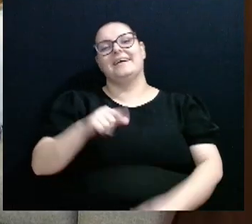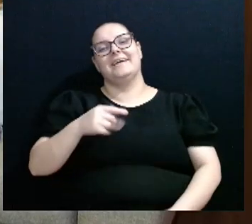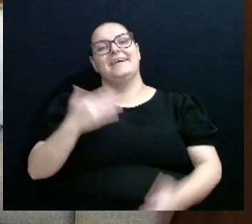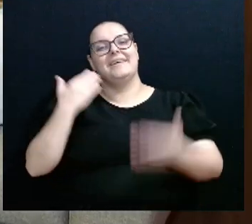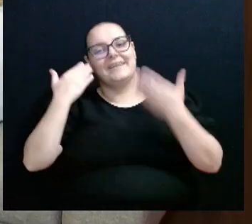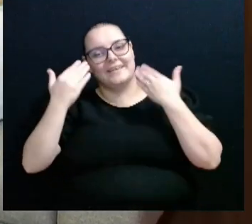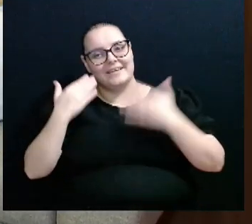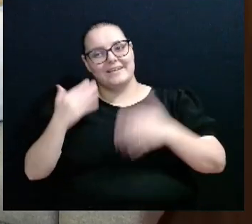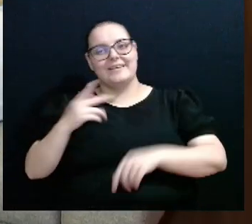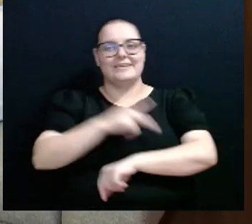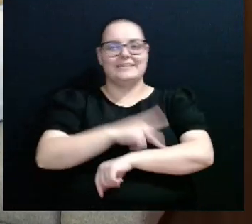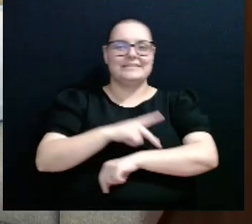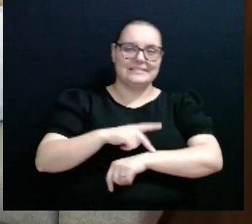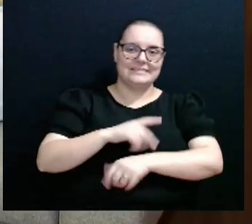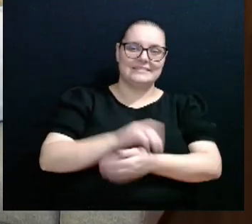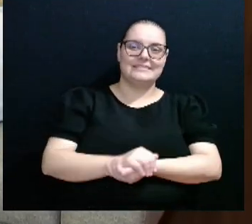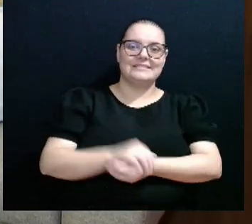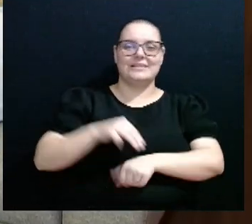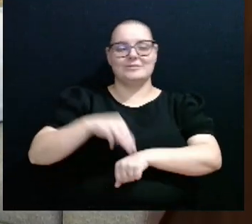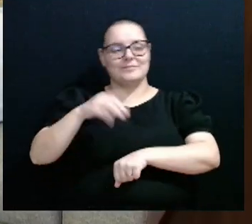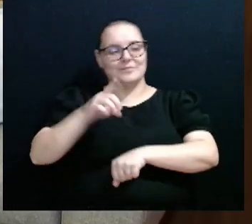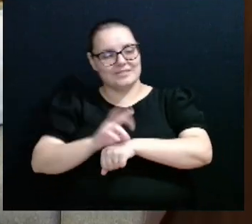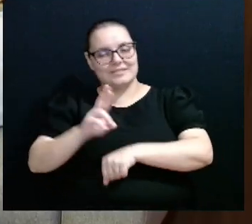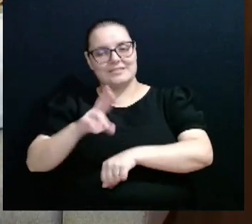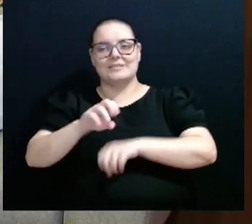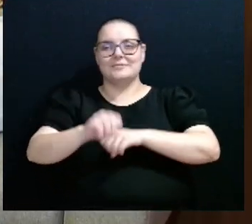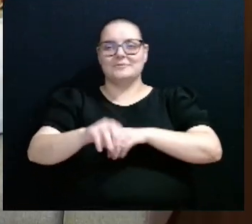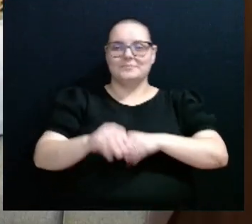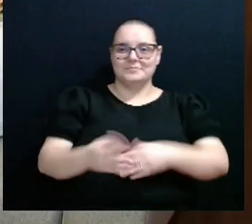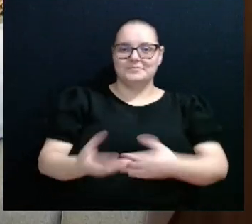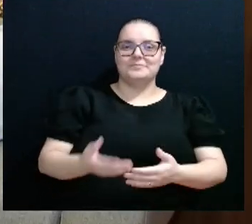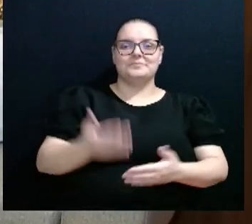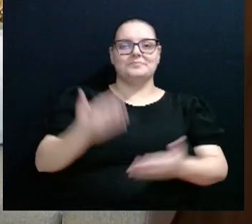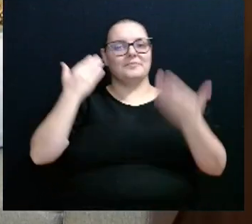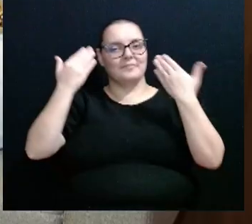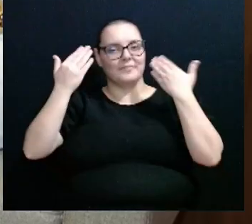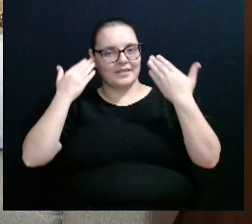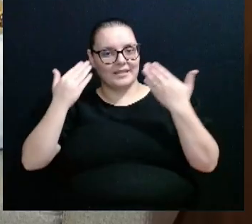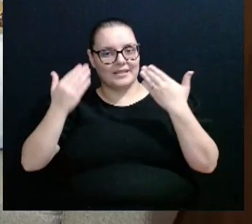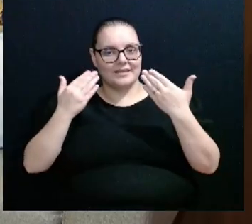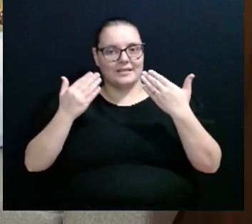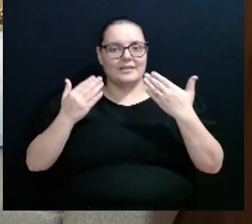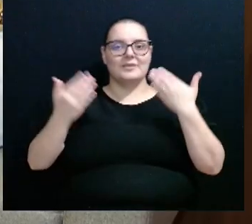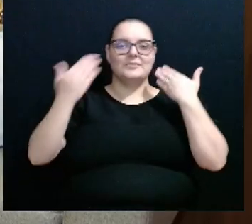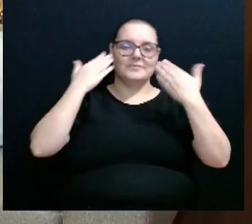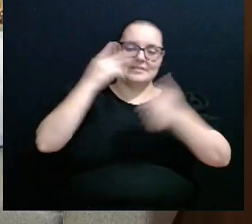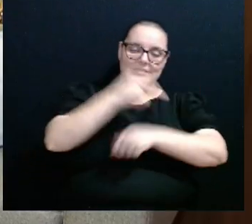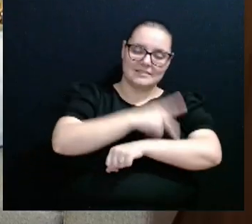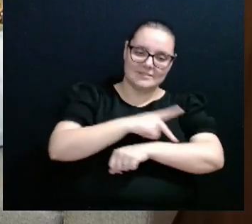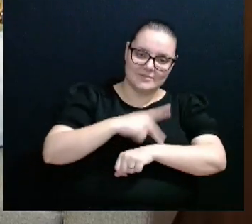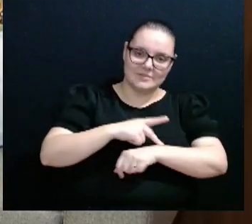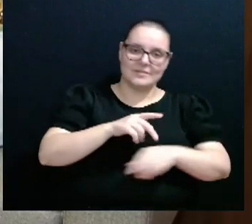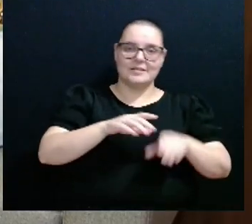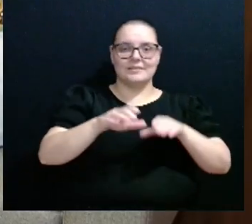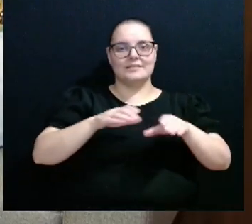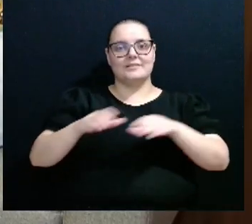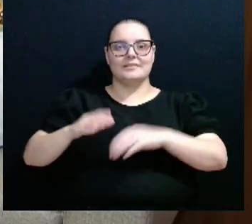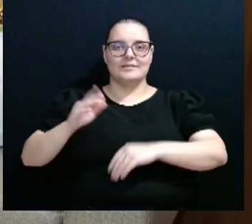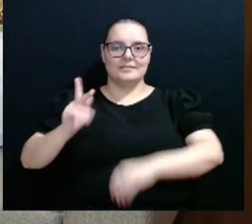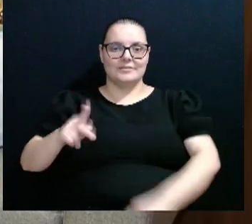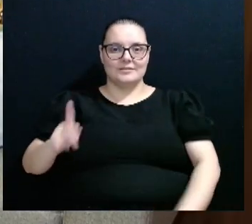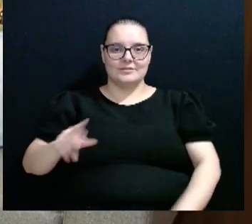pedagoga, mestrado e doutorado em educação e psicologia, psicopedagoga, coordenadora e professora do curso